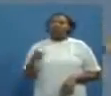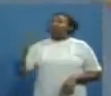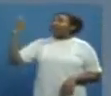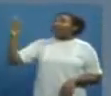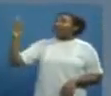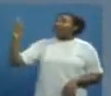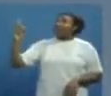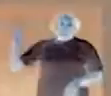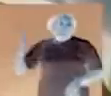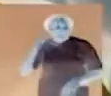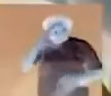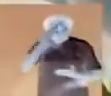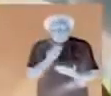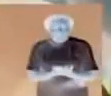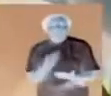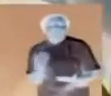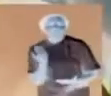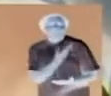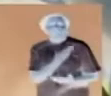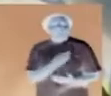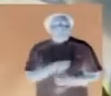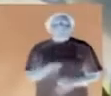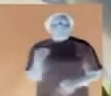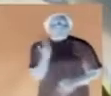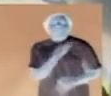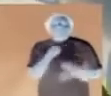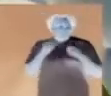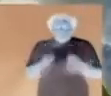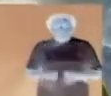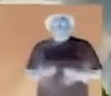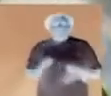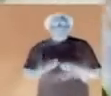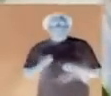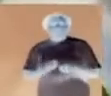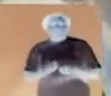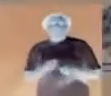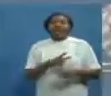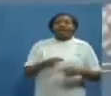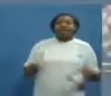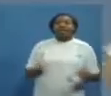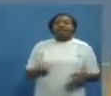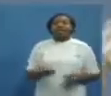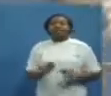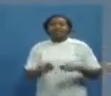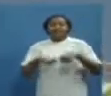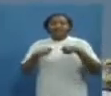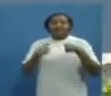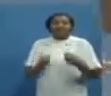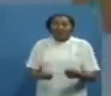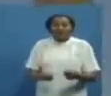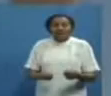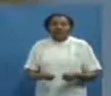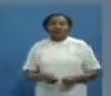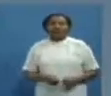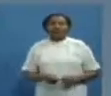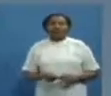salário do pecado é a morte e se todos pecaram e estão privados da Glória de Deus se como nos